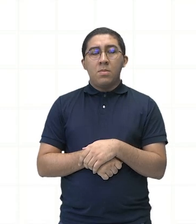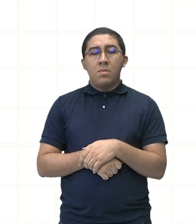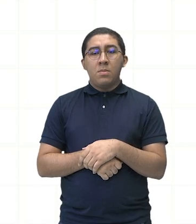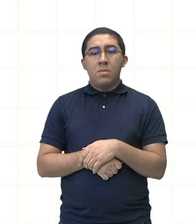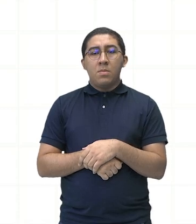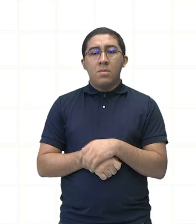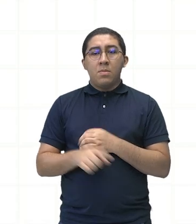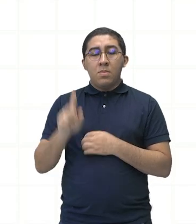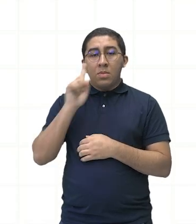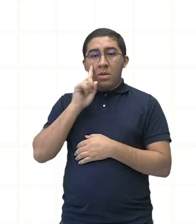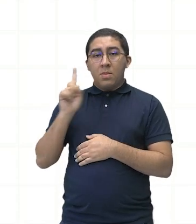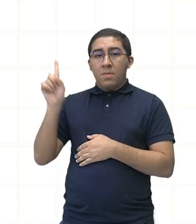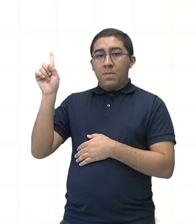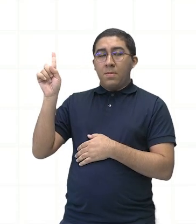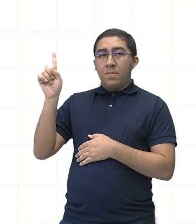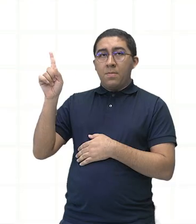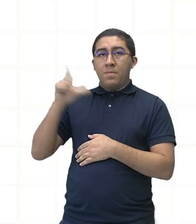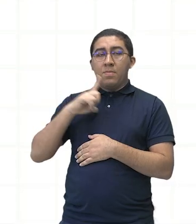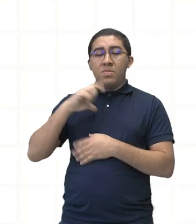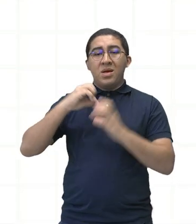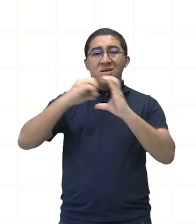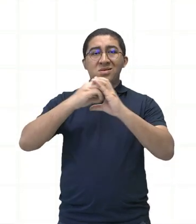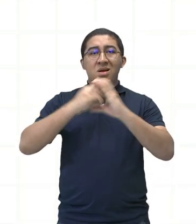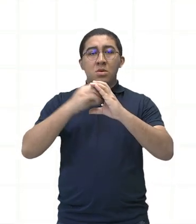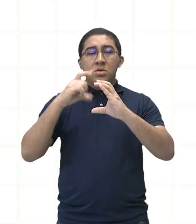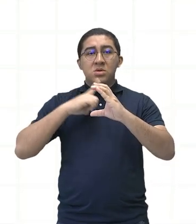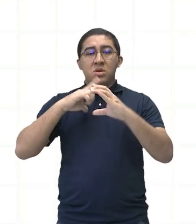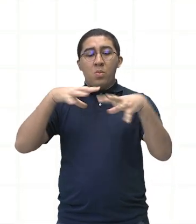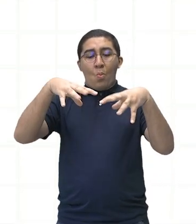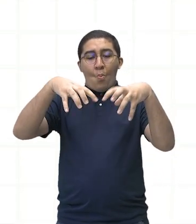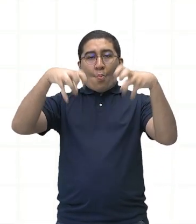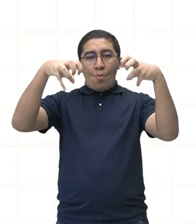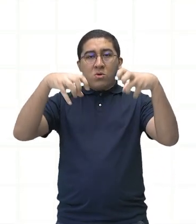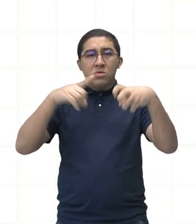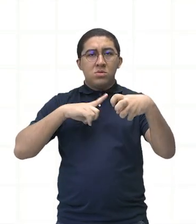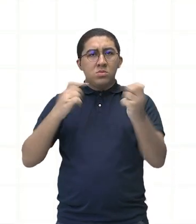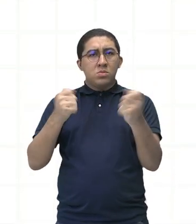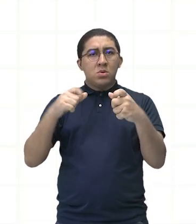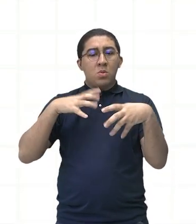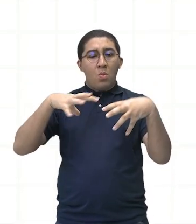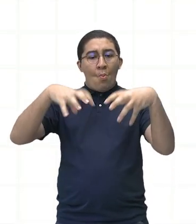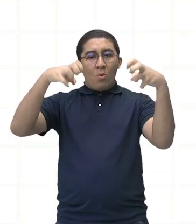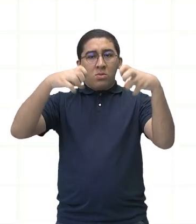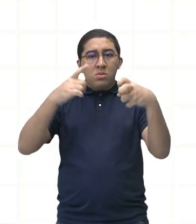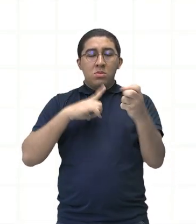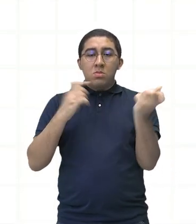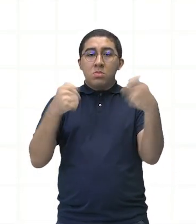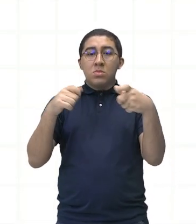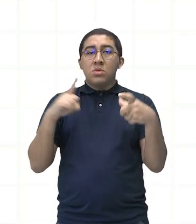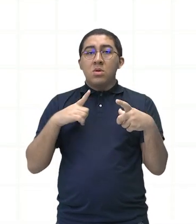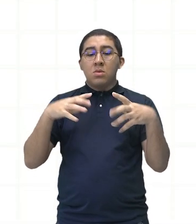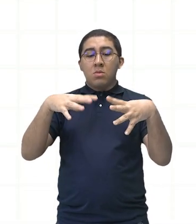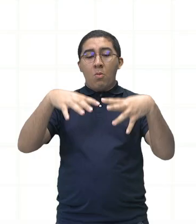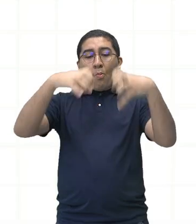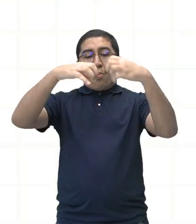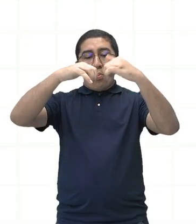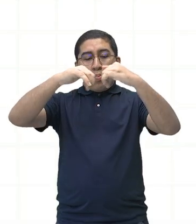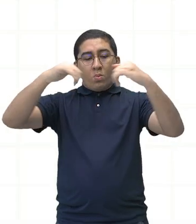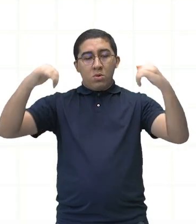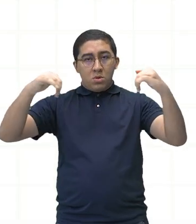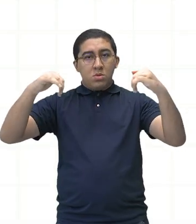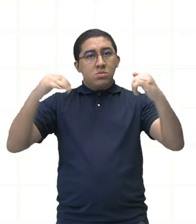essas fibras do fuso mitótico sendo formadas. E, por último, agora sim vai ocorrer a desintegração